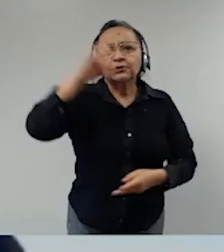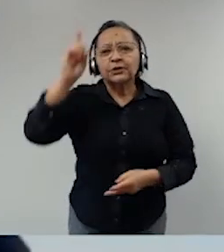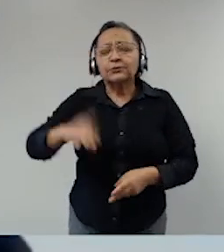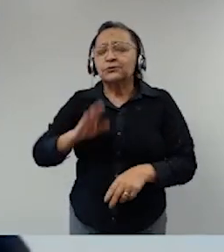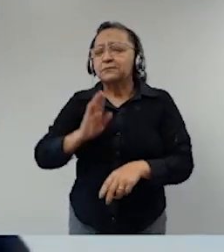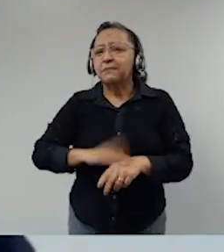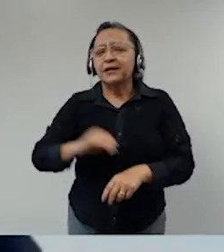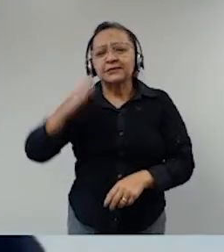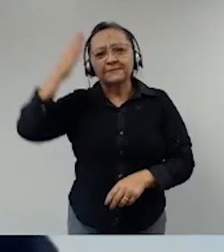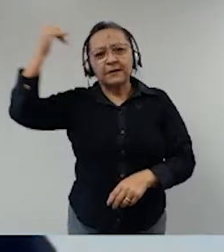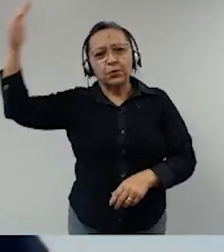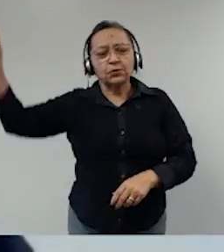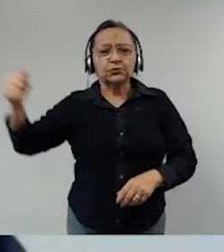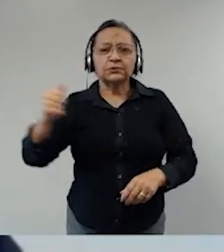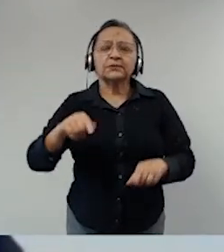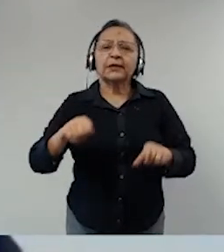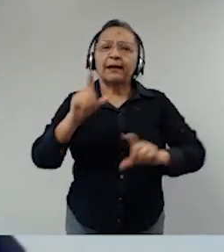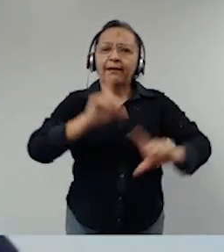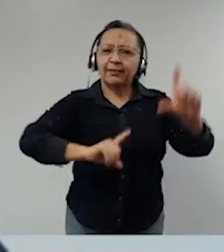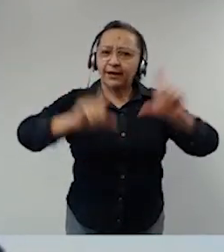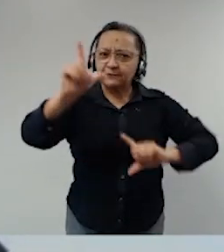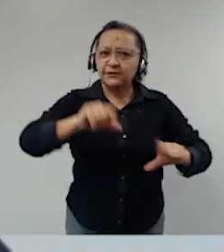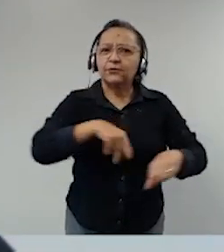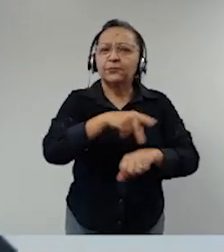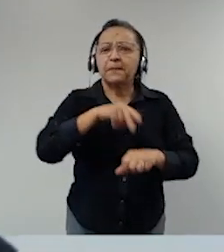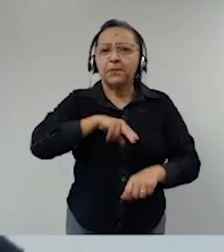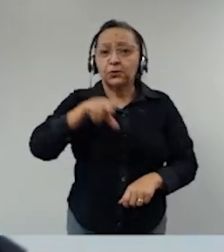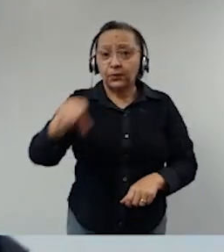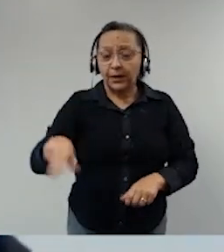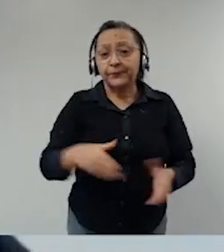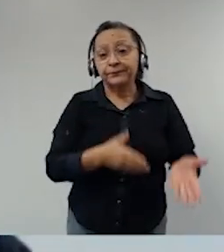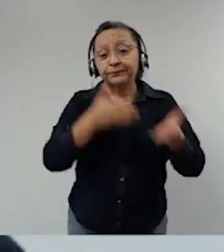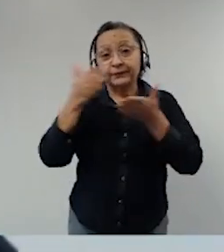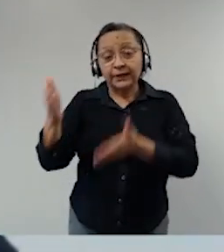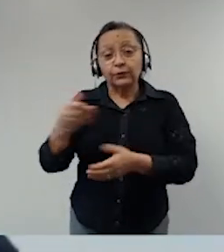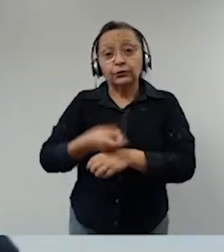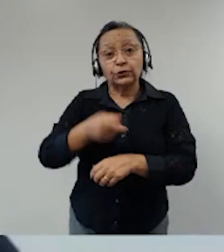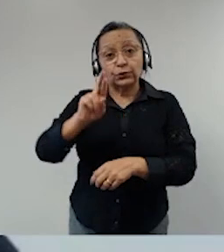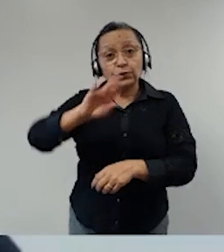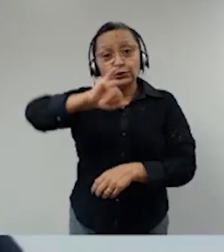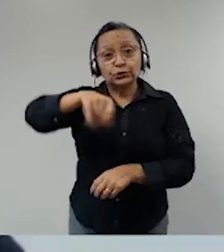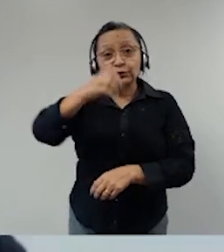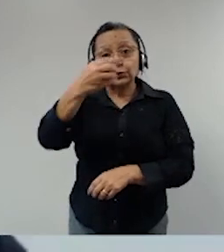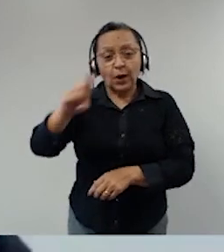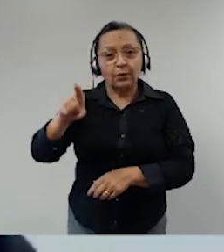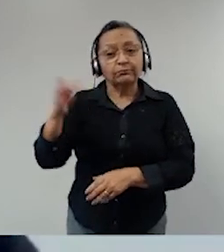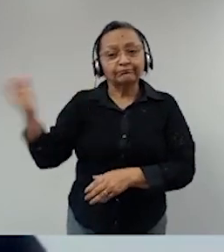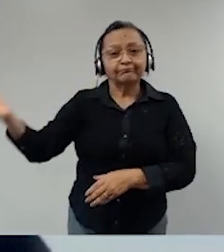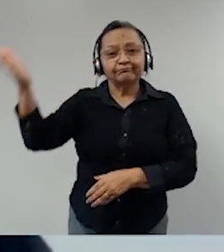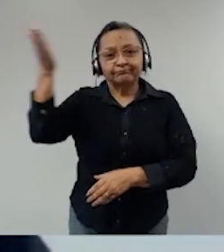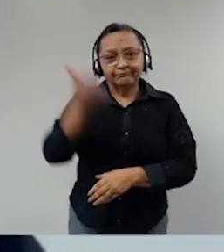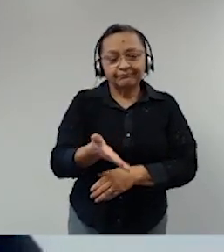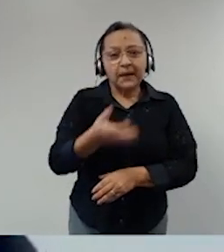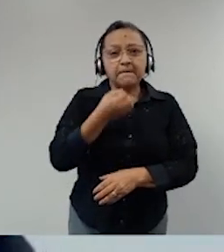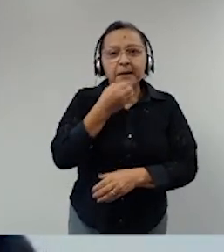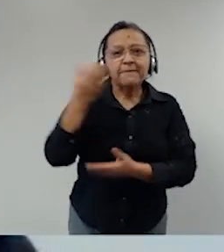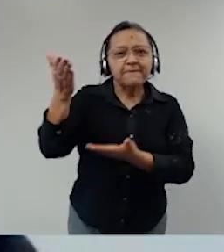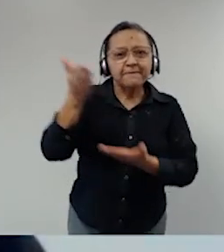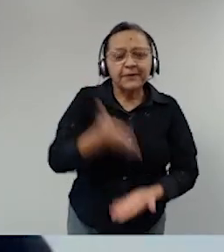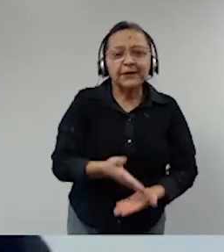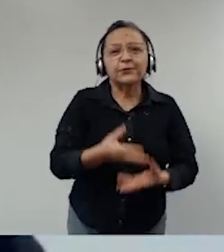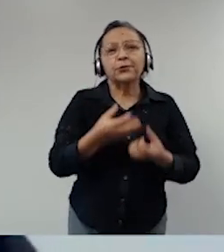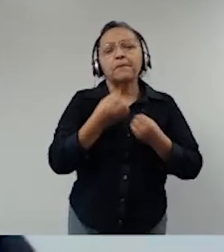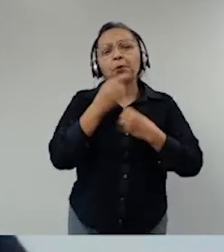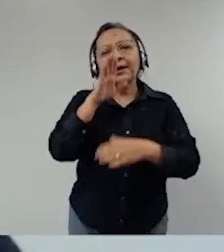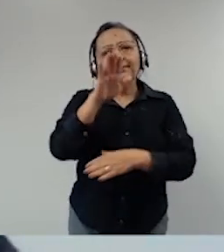conhecidos canais de televisão de Portugal. Dr. João Caiado Guerreiro, seja muito bem-vindo,